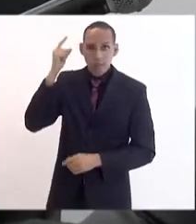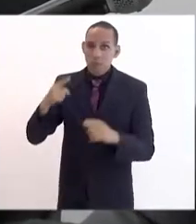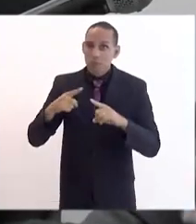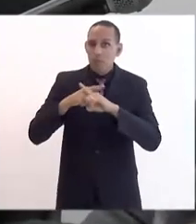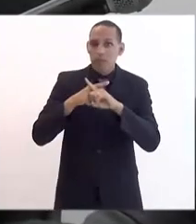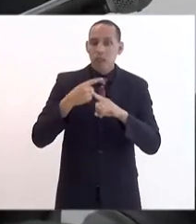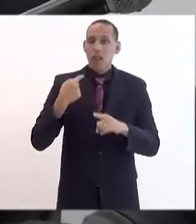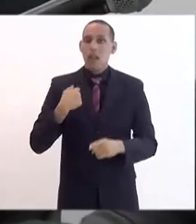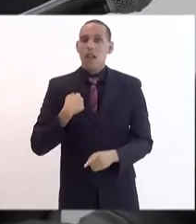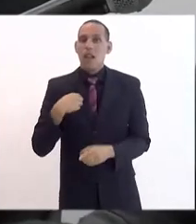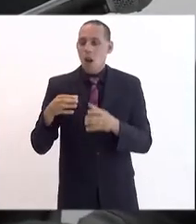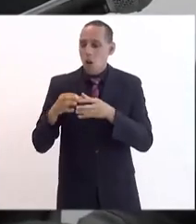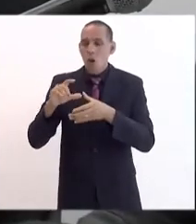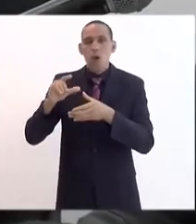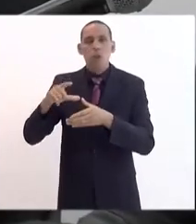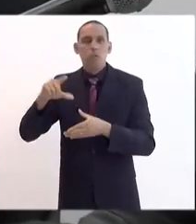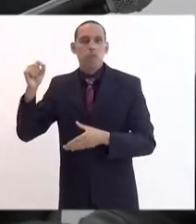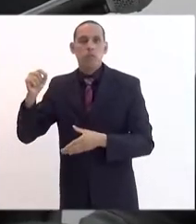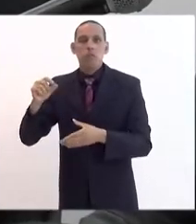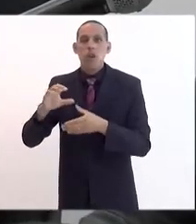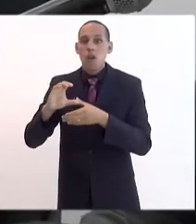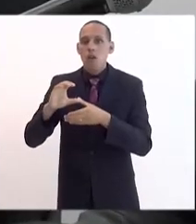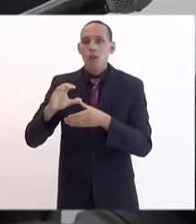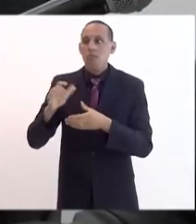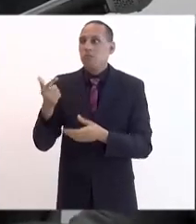divergente, eu não tiver quórum,